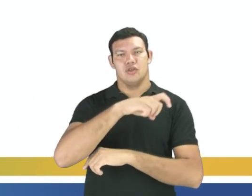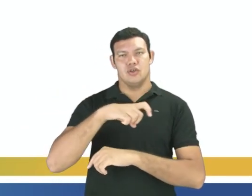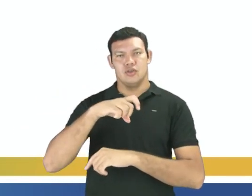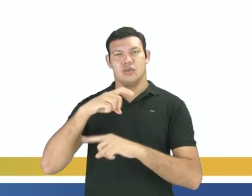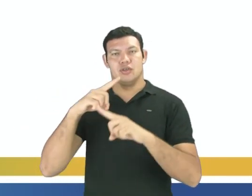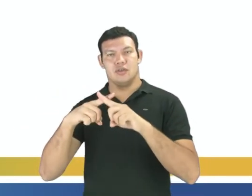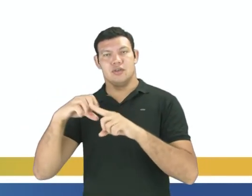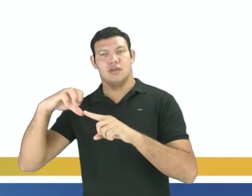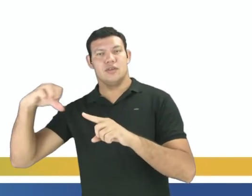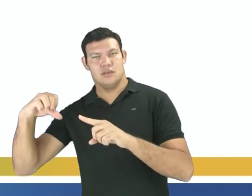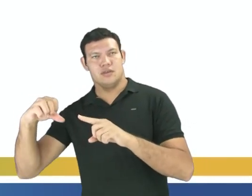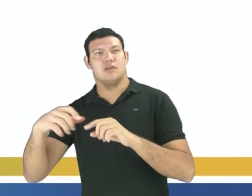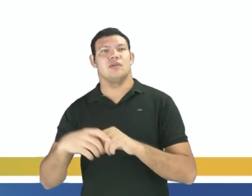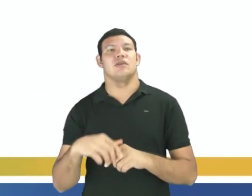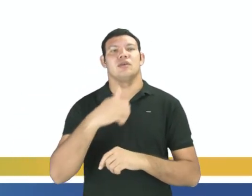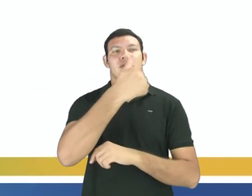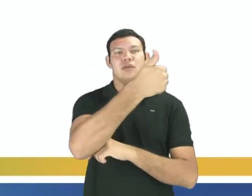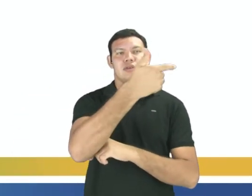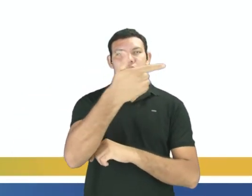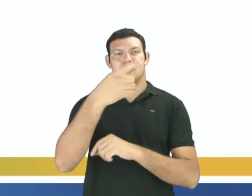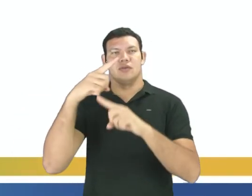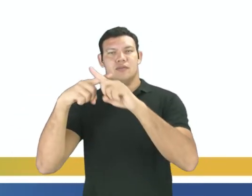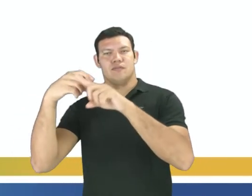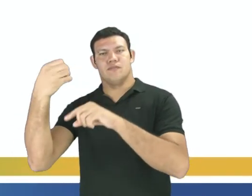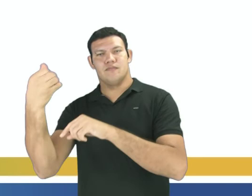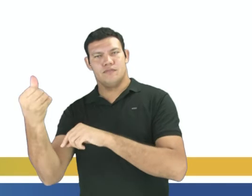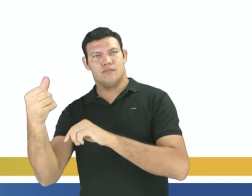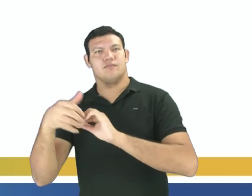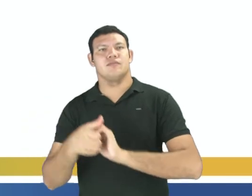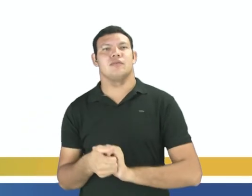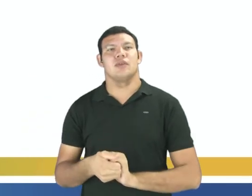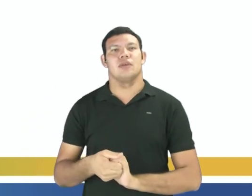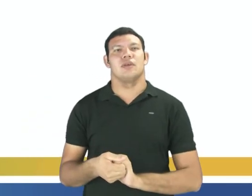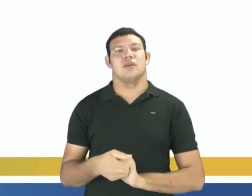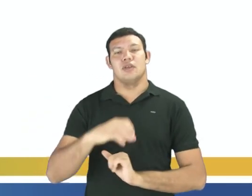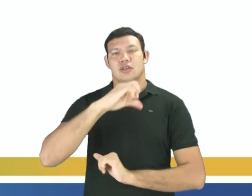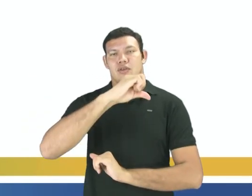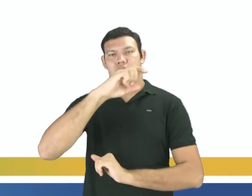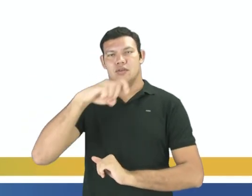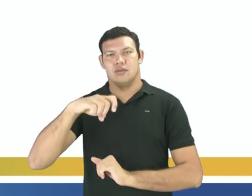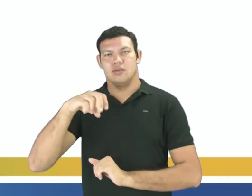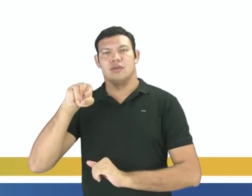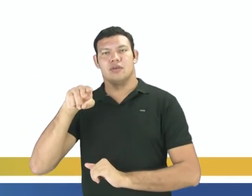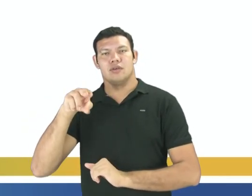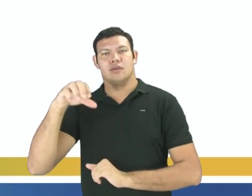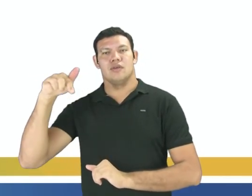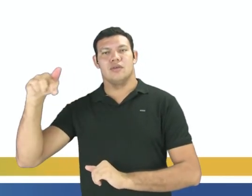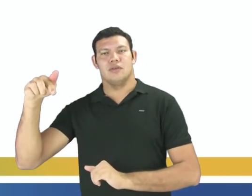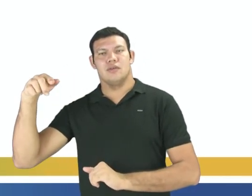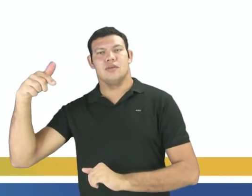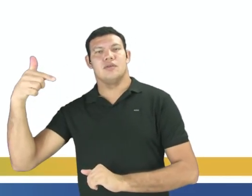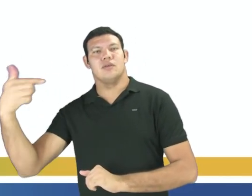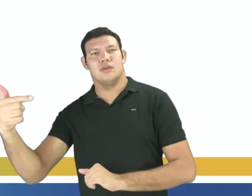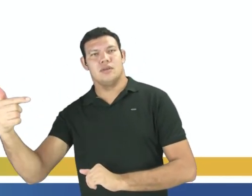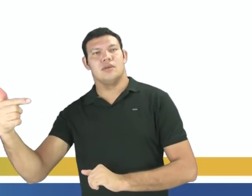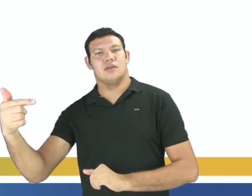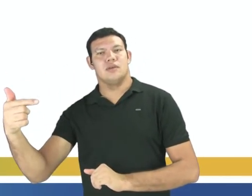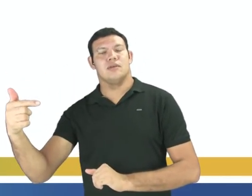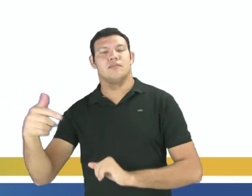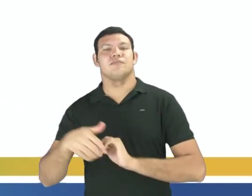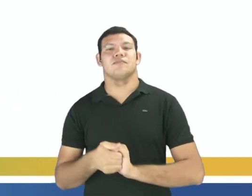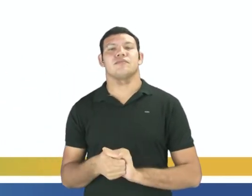depois 12 vezes 6, que nos dá 72. Assim, sendo 9x igual a 72, devemos isolar o valor